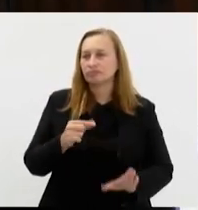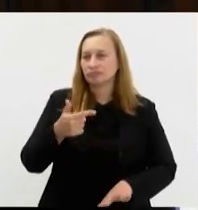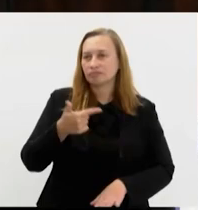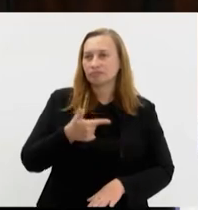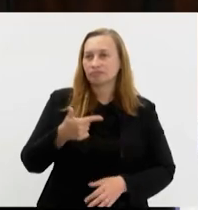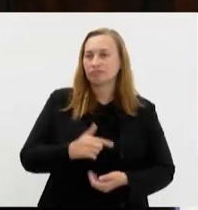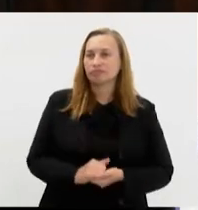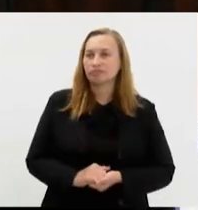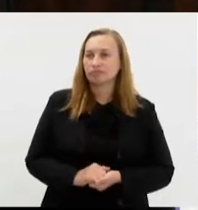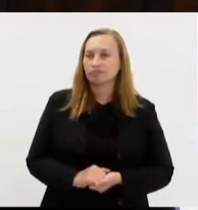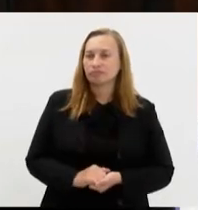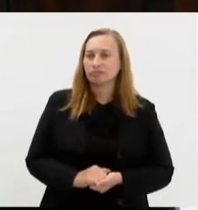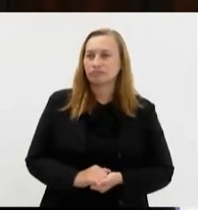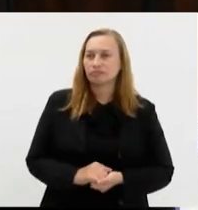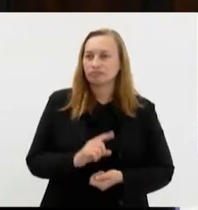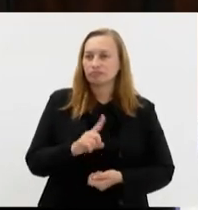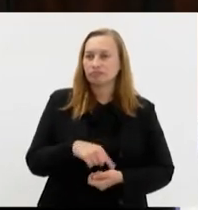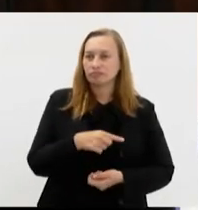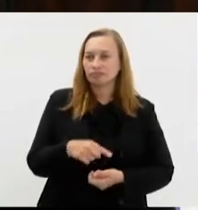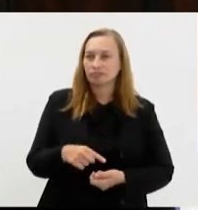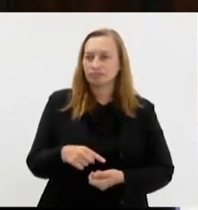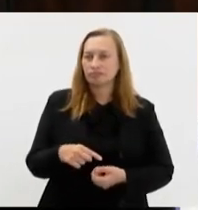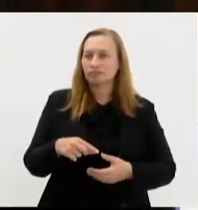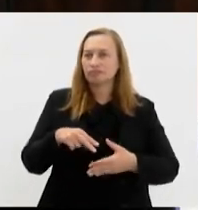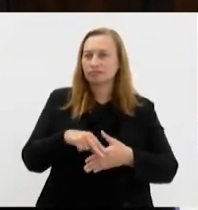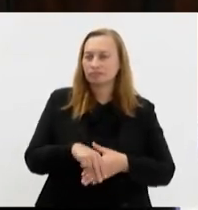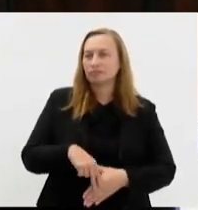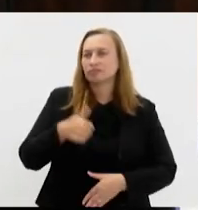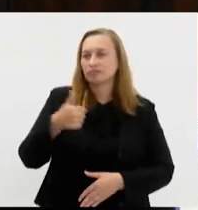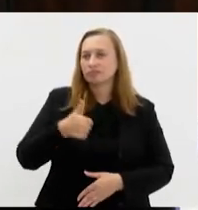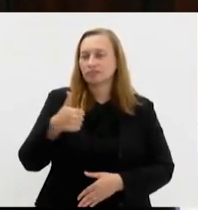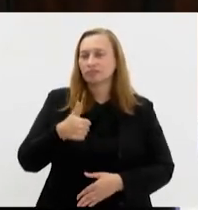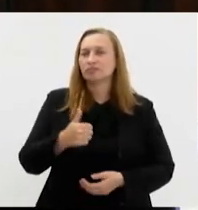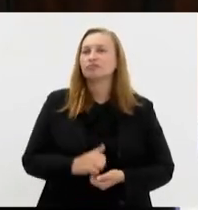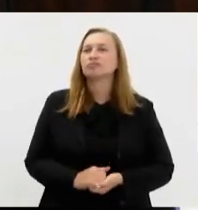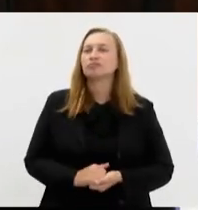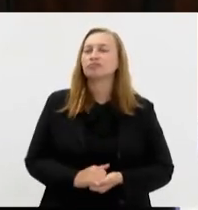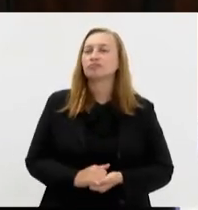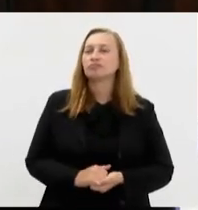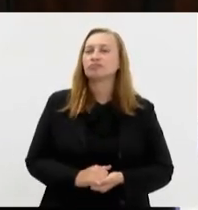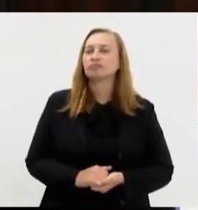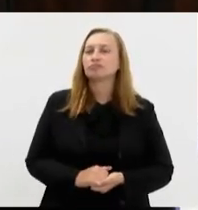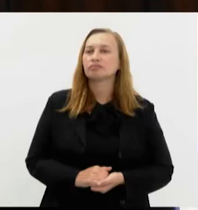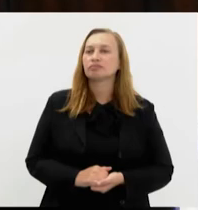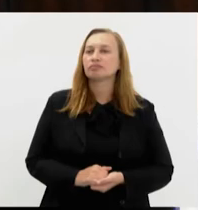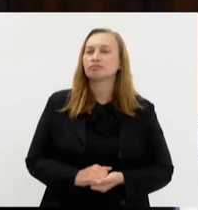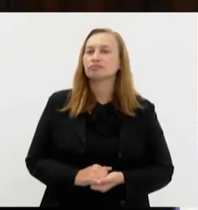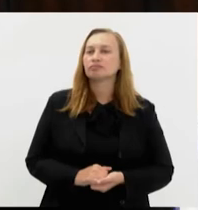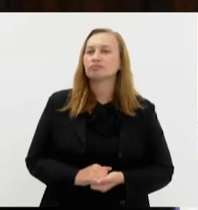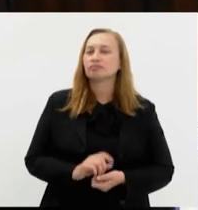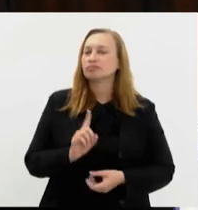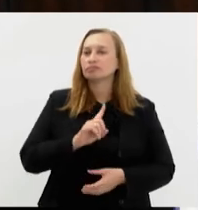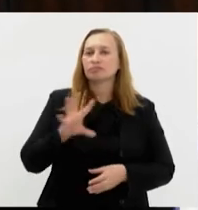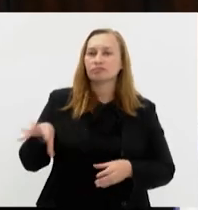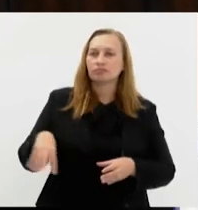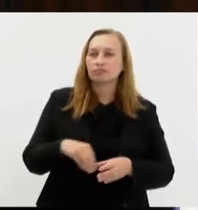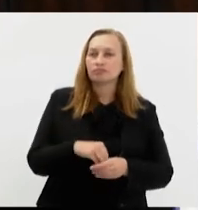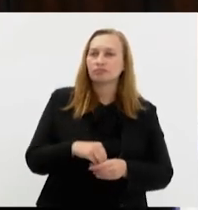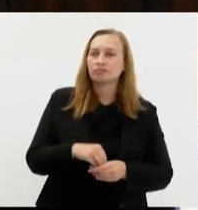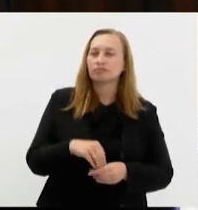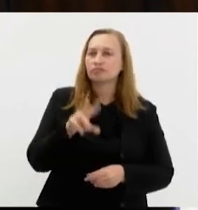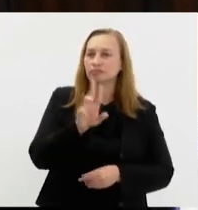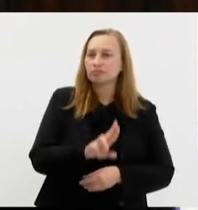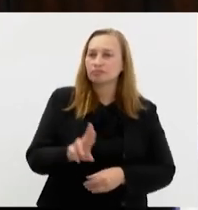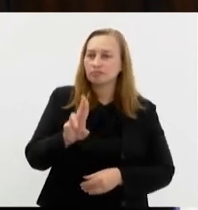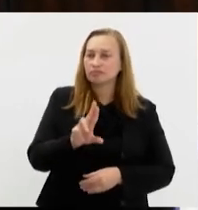seguinte a vedação do inciso primeiro que é o do uso e sessão de bens públicos não se aplica ao uso em